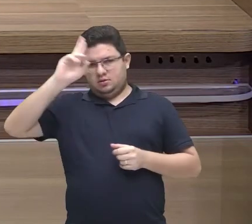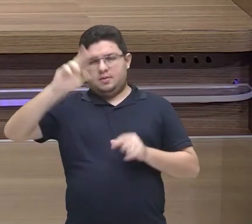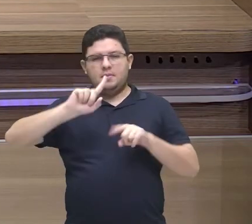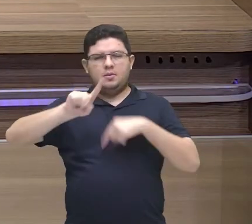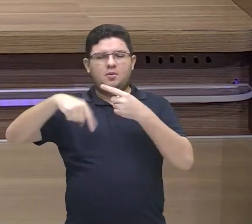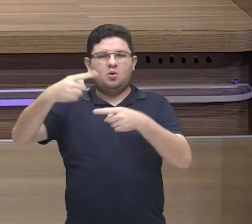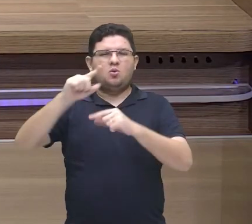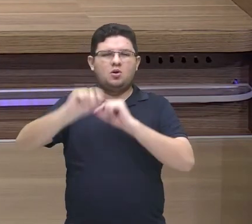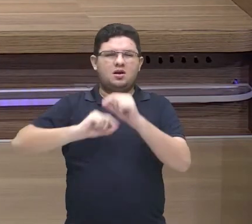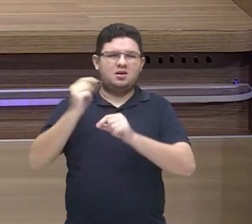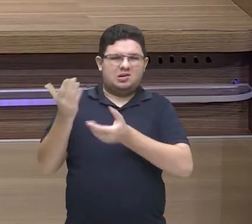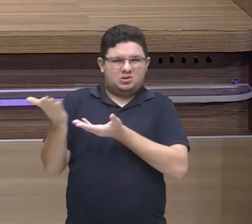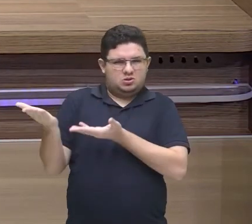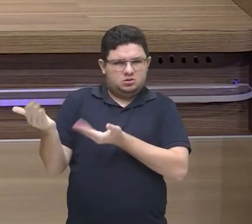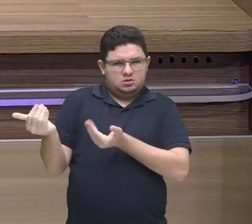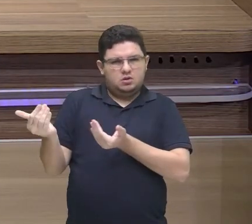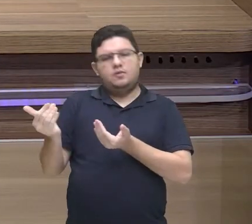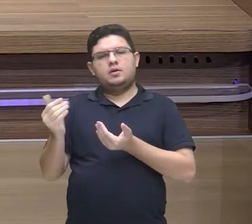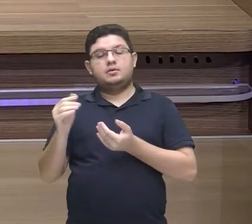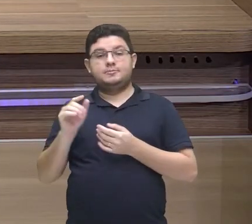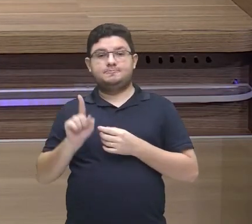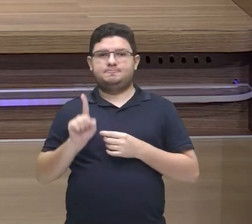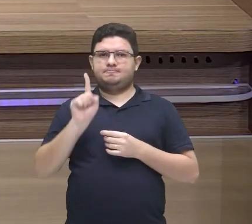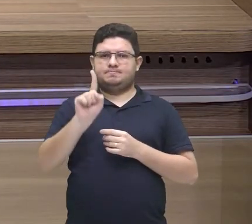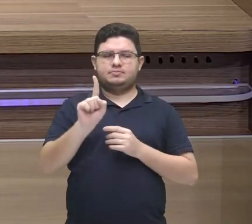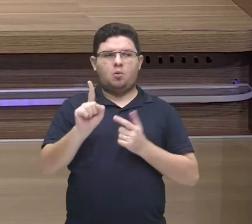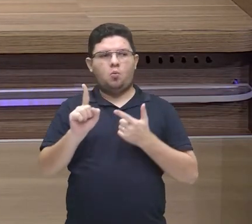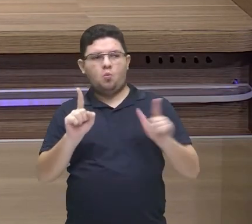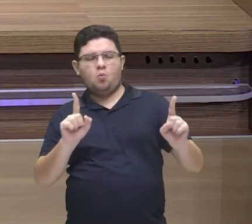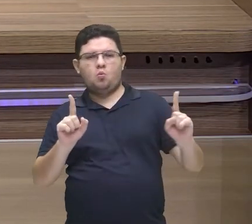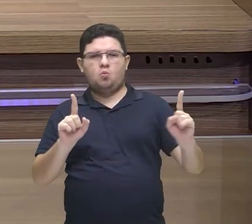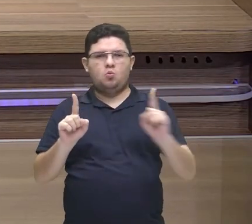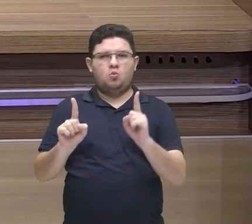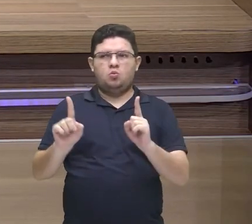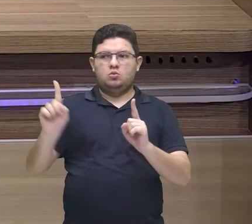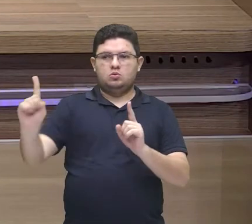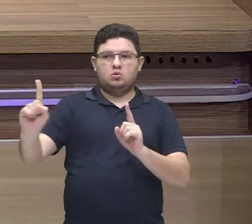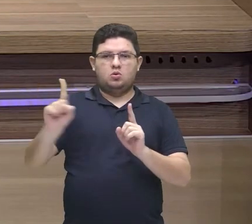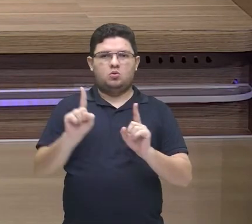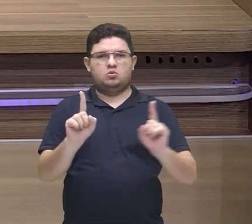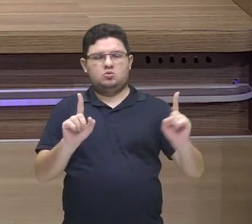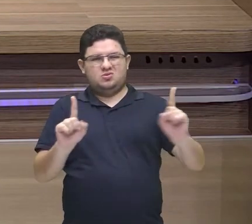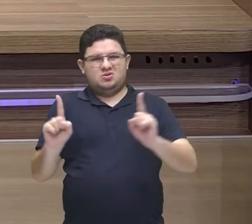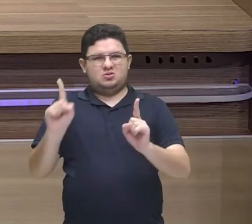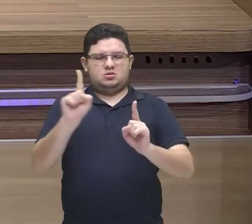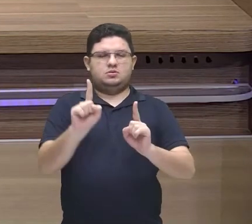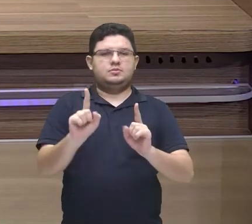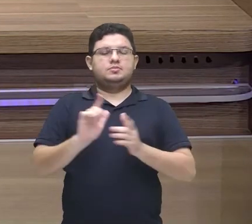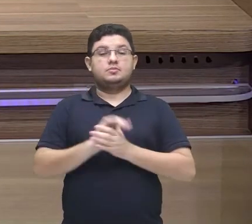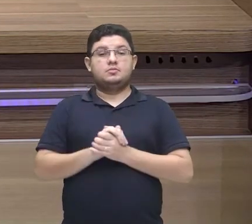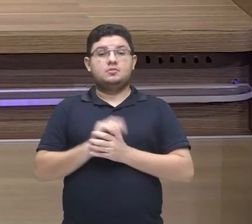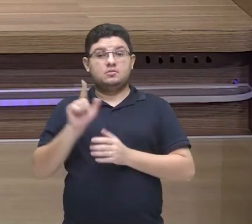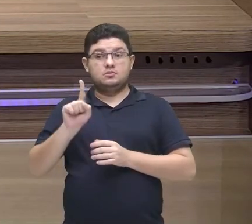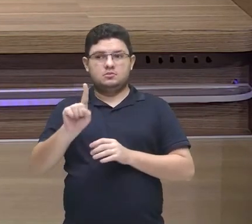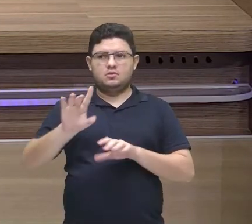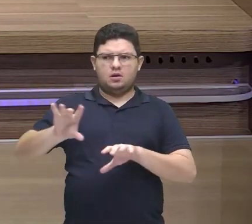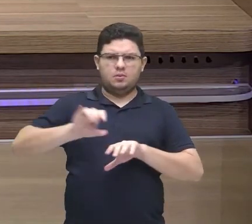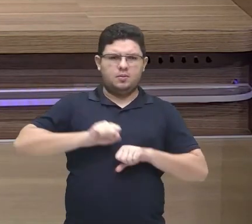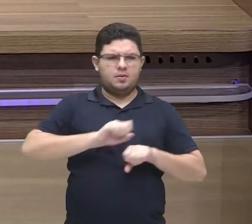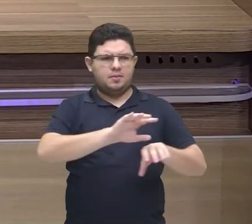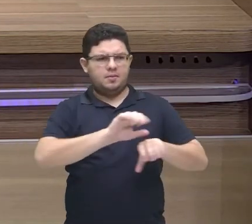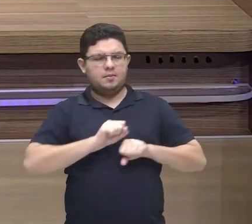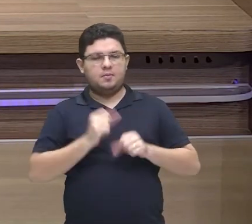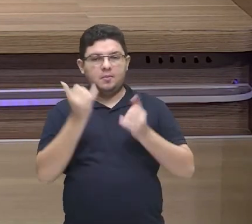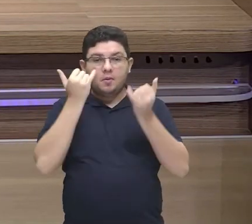que ele não é o dono do mundo, mas ele é o dono dele. E aí ele começa a sair com informações que não devem ser aceitas. Por